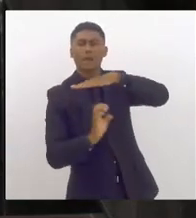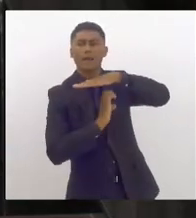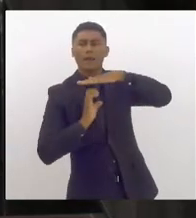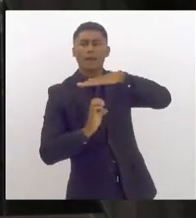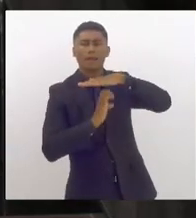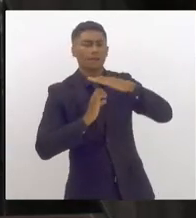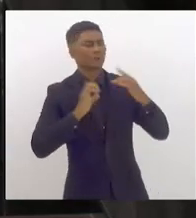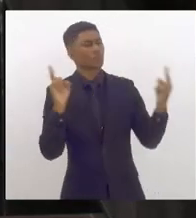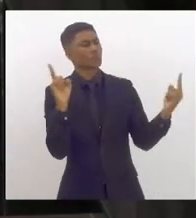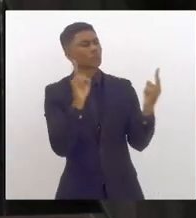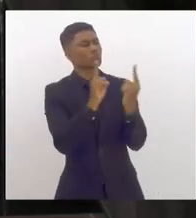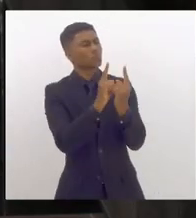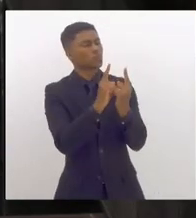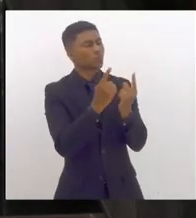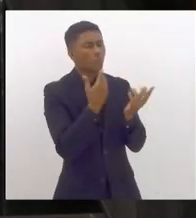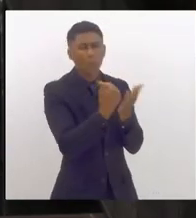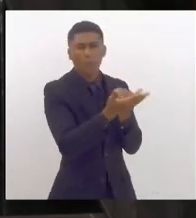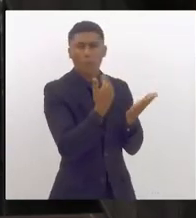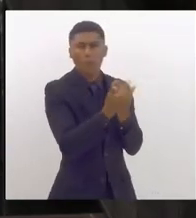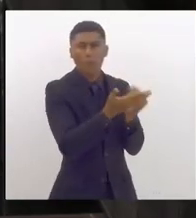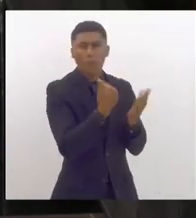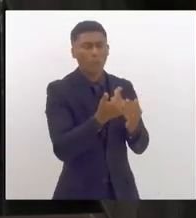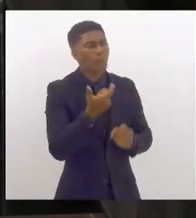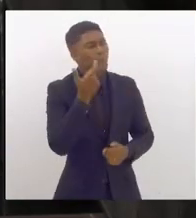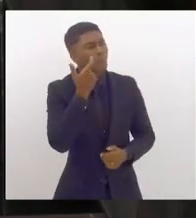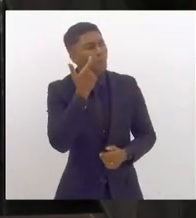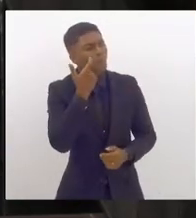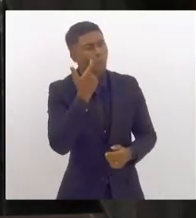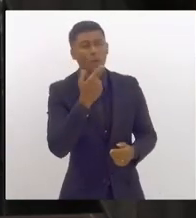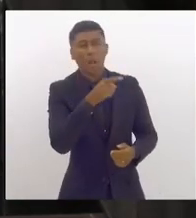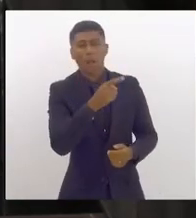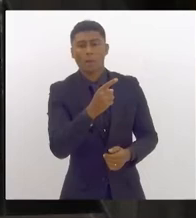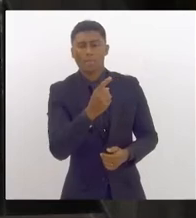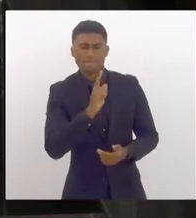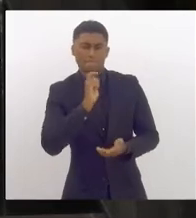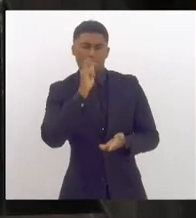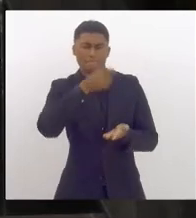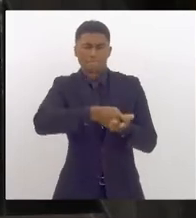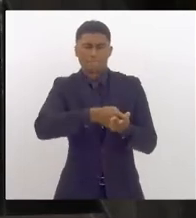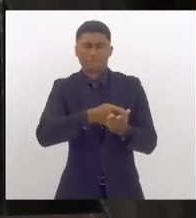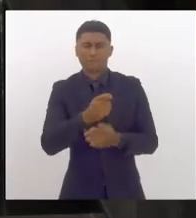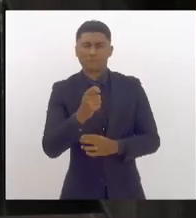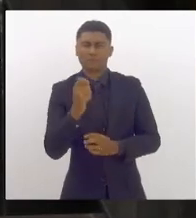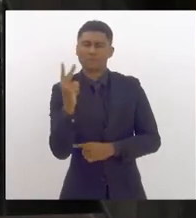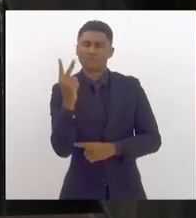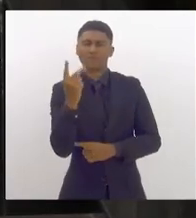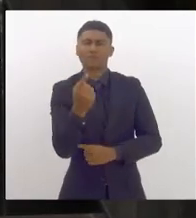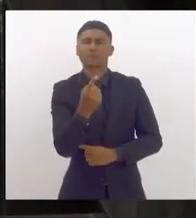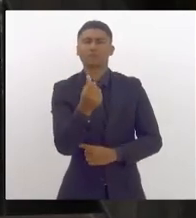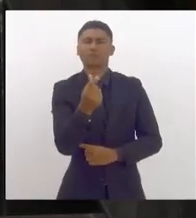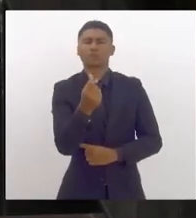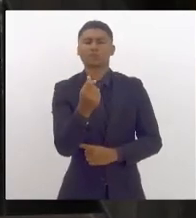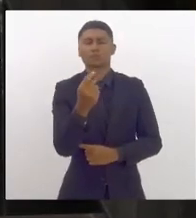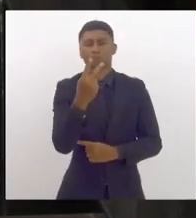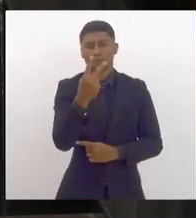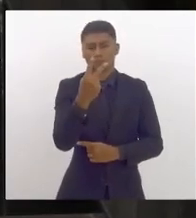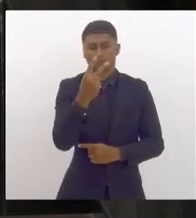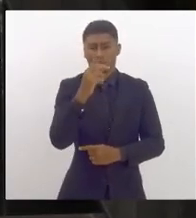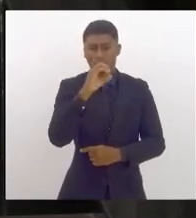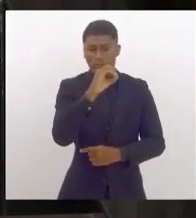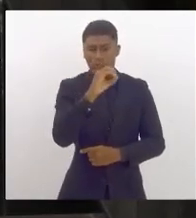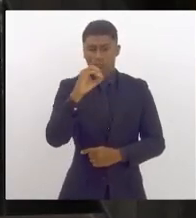de um valor de 200 seu número salvo de 200 milhões de reais para que eles